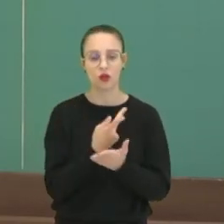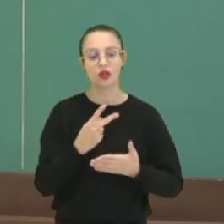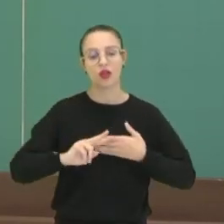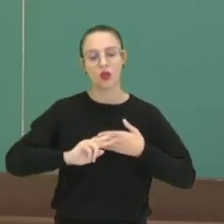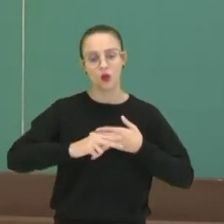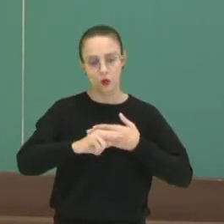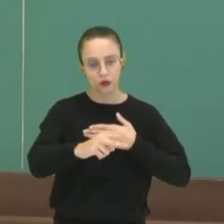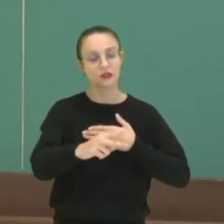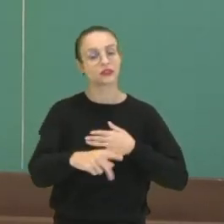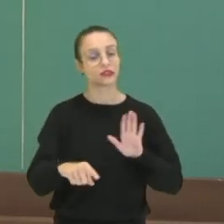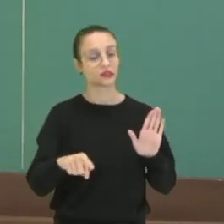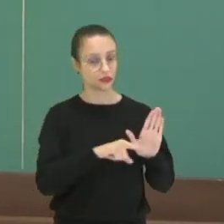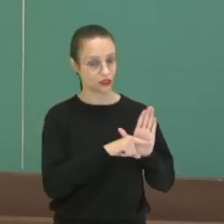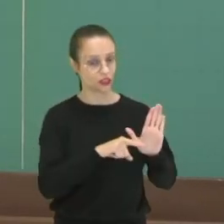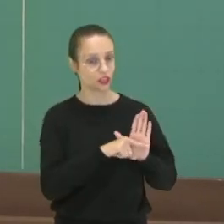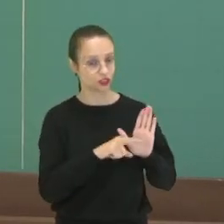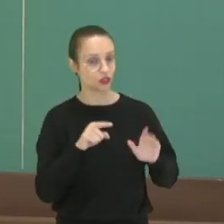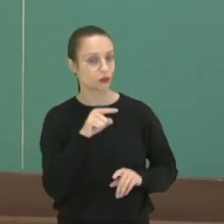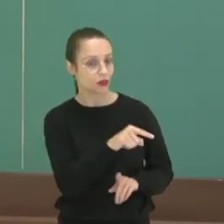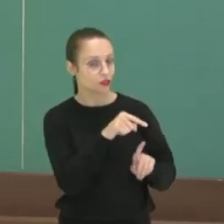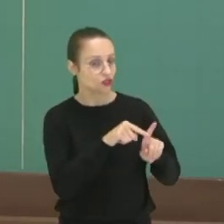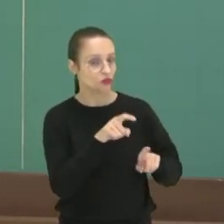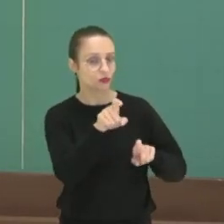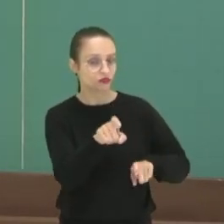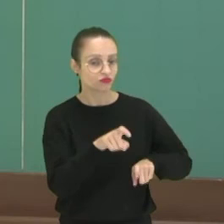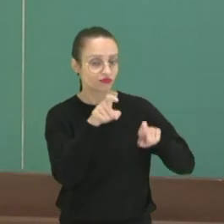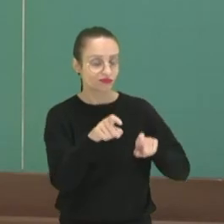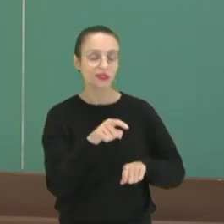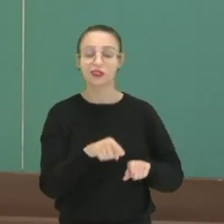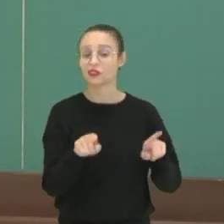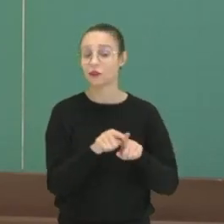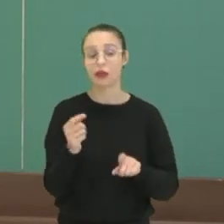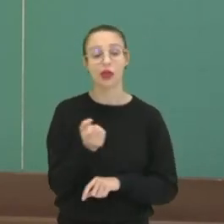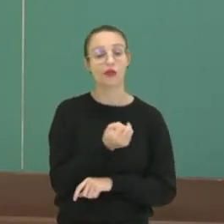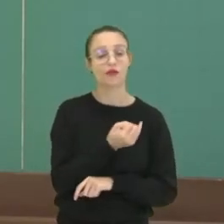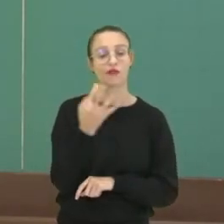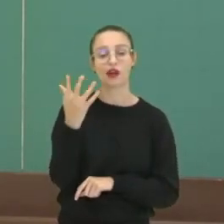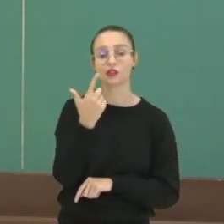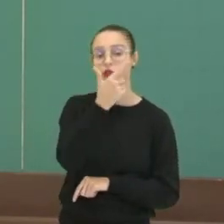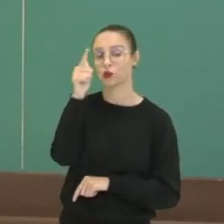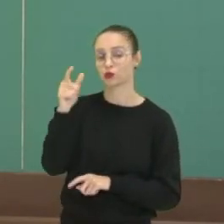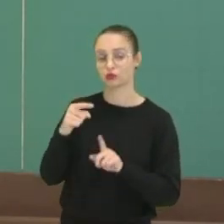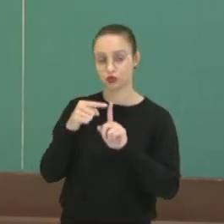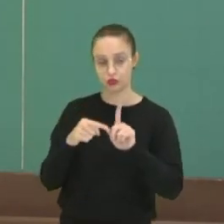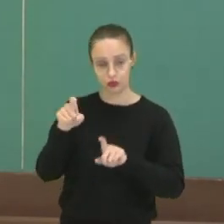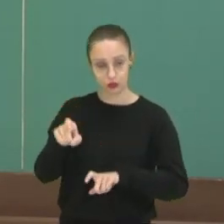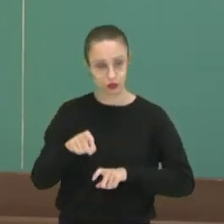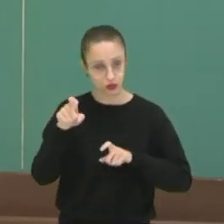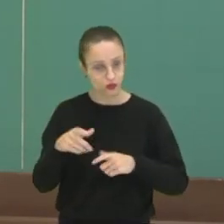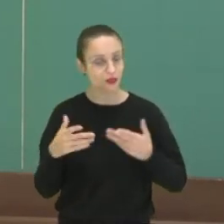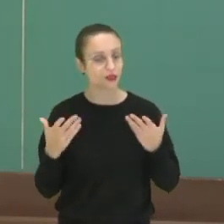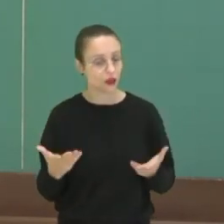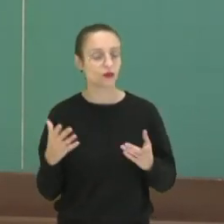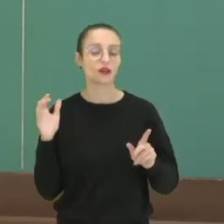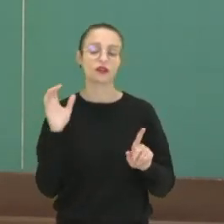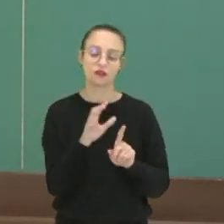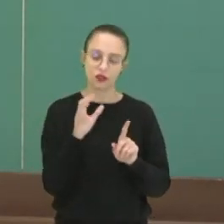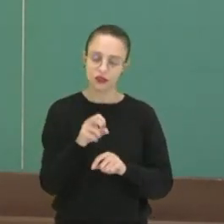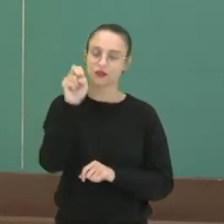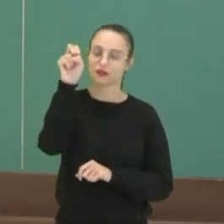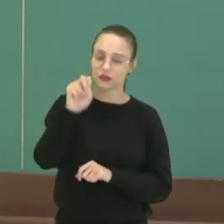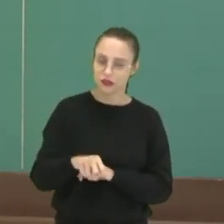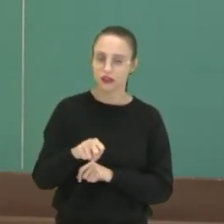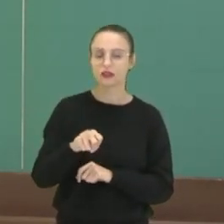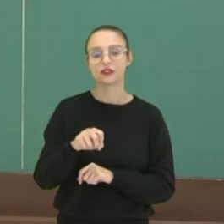consequências negativas para esse tipo de cultivo e para tantos outros tipos de cultivo. Então, acaba sendo influenciado,